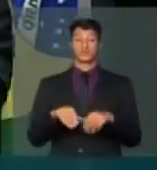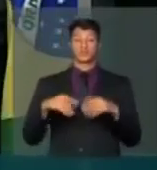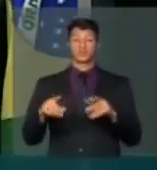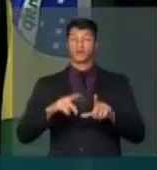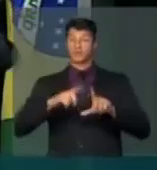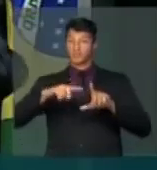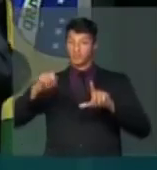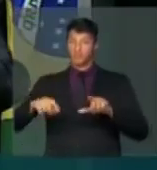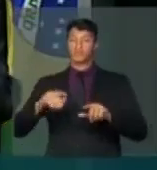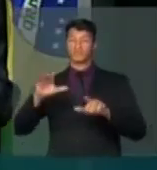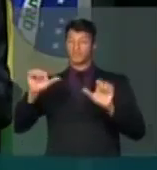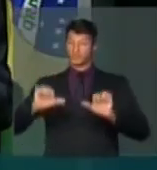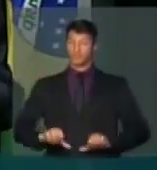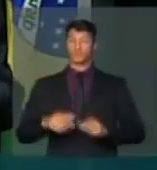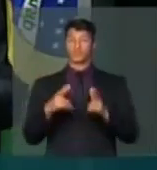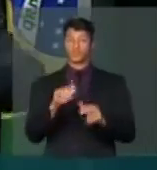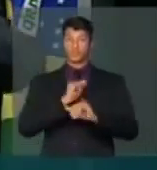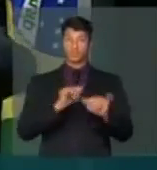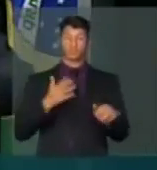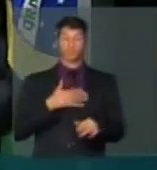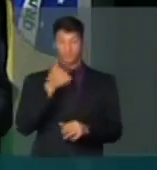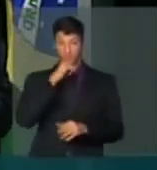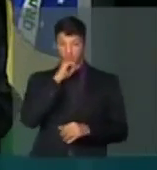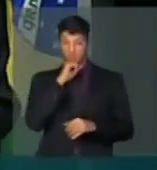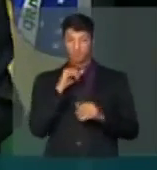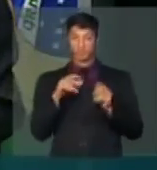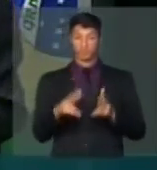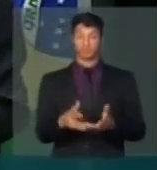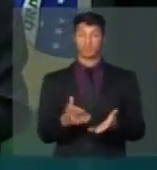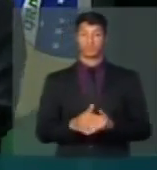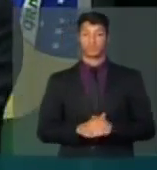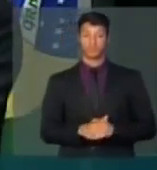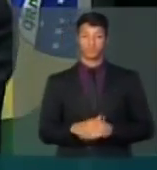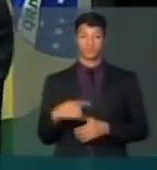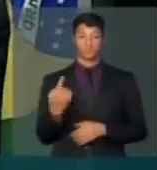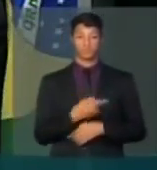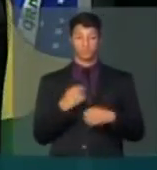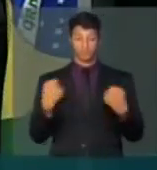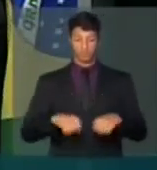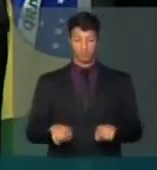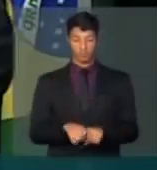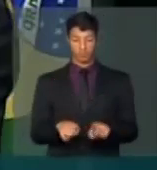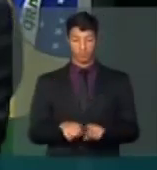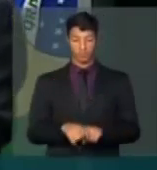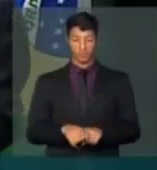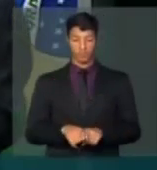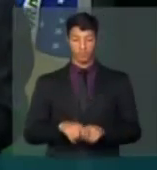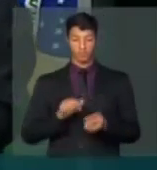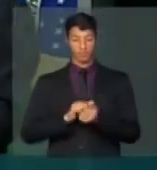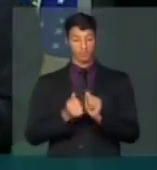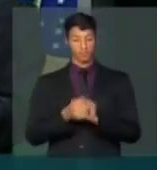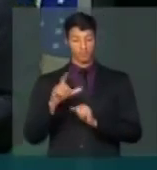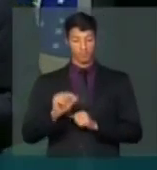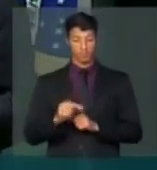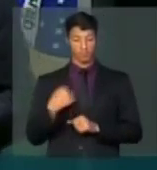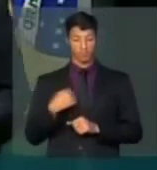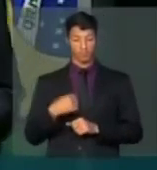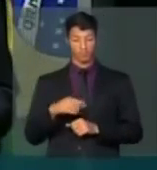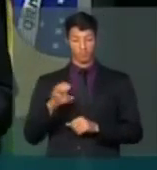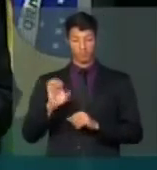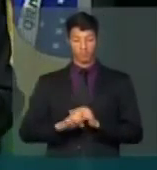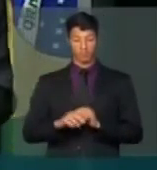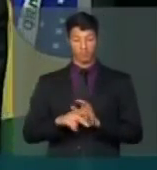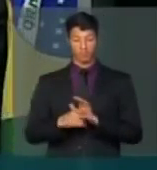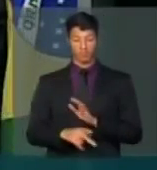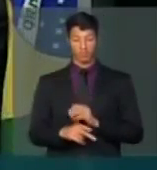vai crescendo para baixo, como dizia a minha mãe, que nem cola de burro. Nós precisamos também adequar isso. Eu